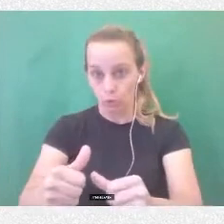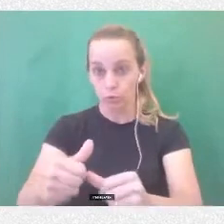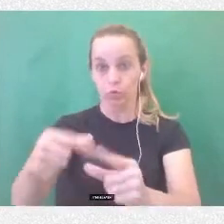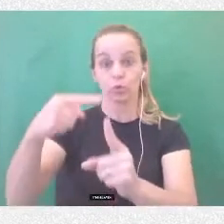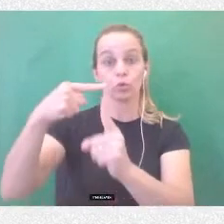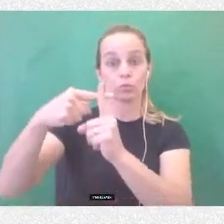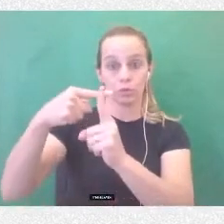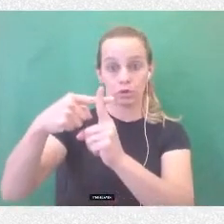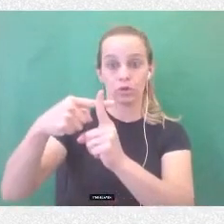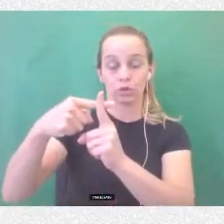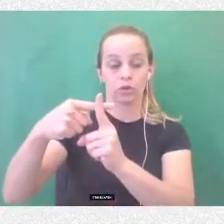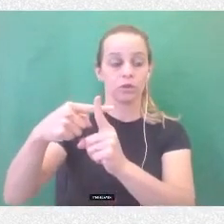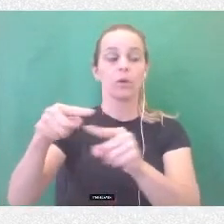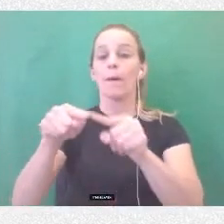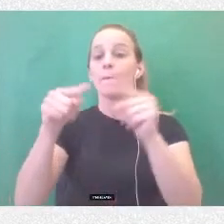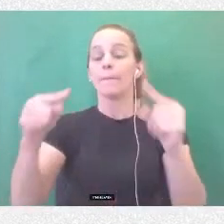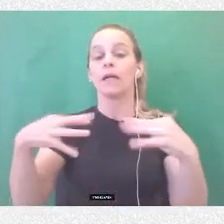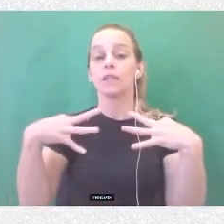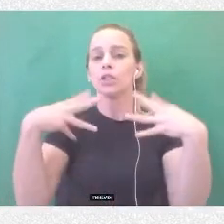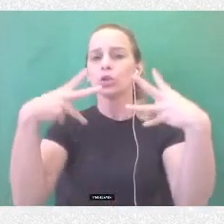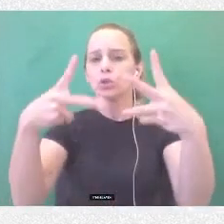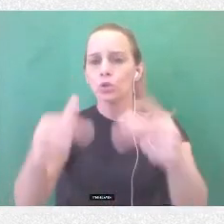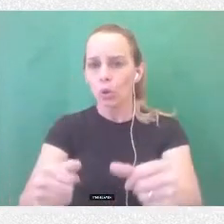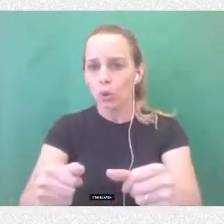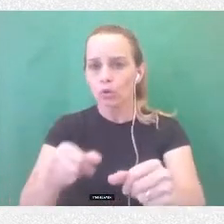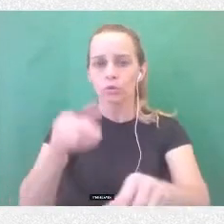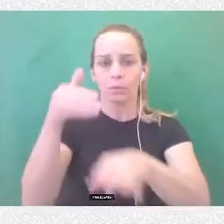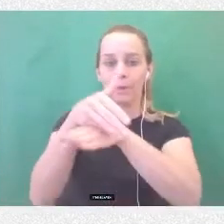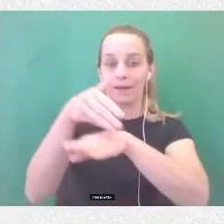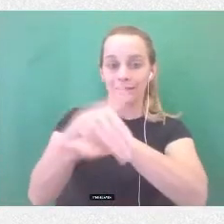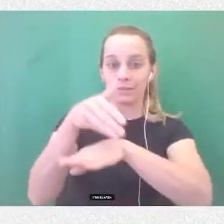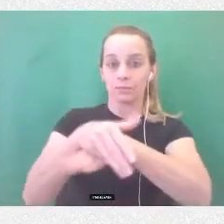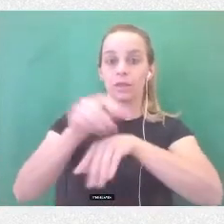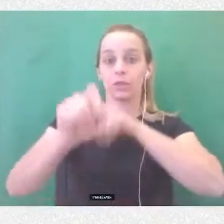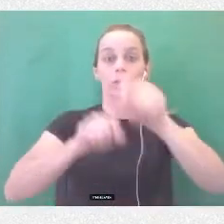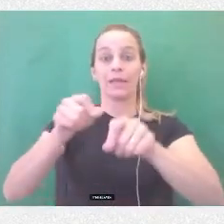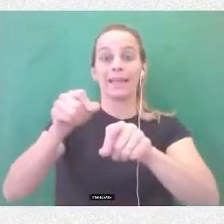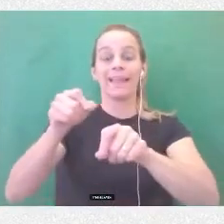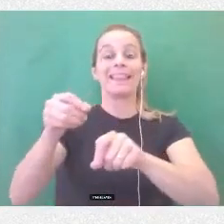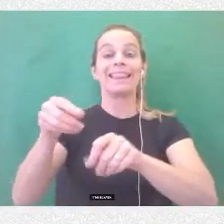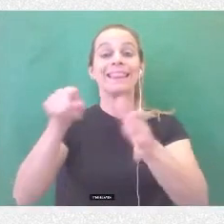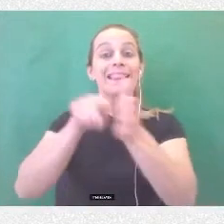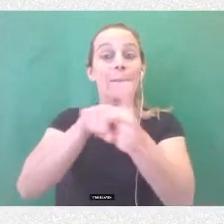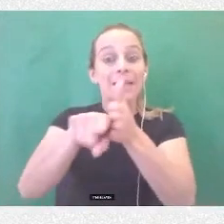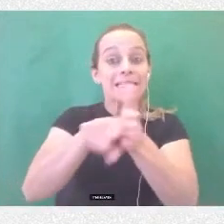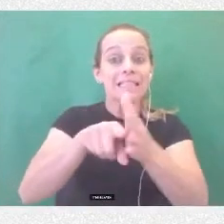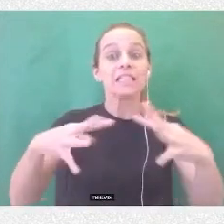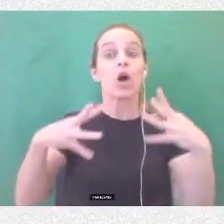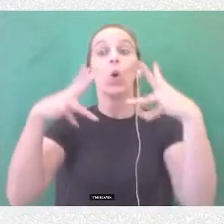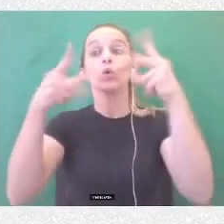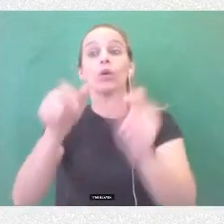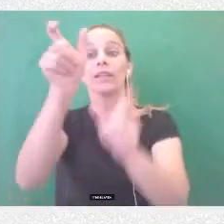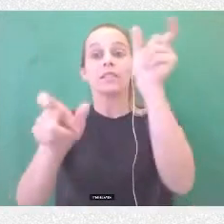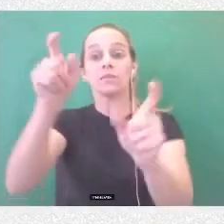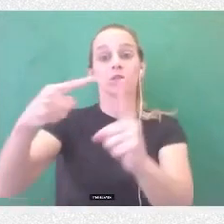dúvida se seriam todos os casos positivos dos participantes da pesquisa ou todos os casos positivos